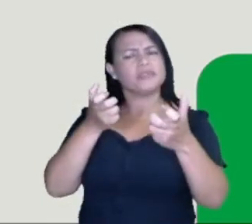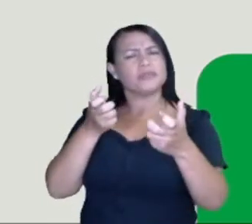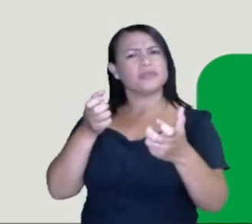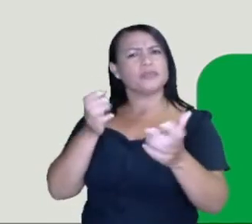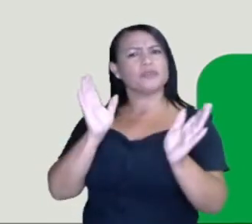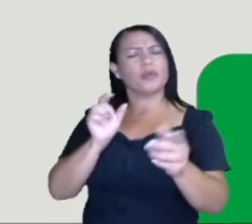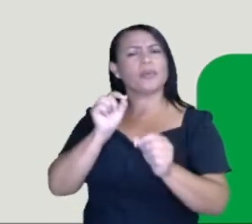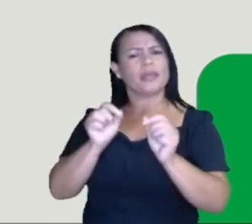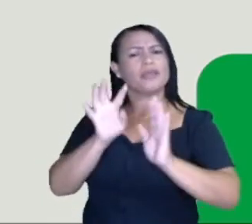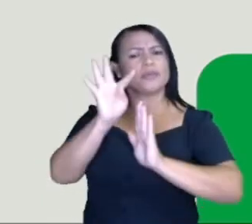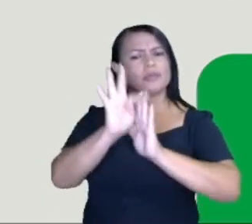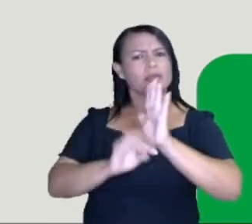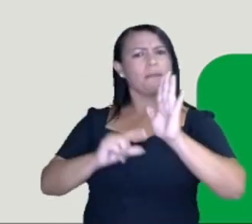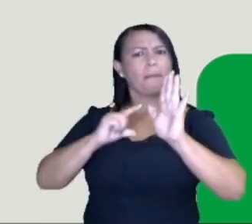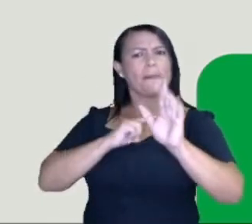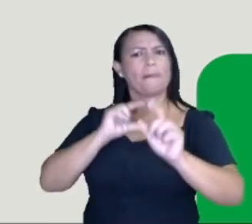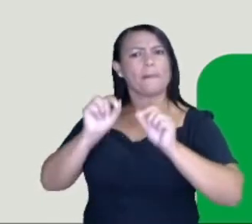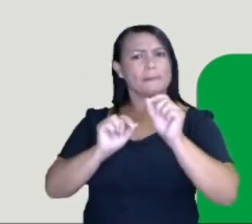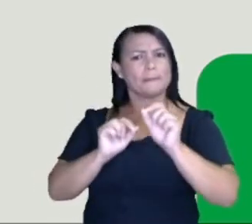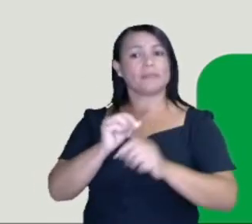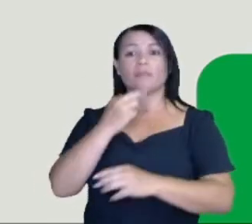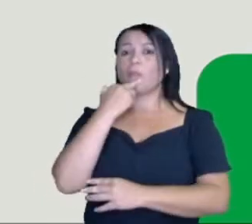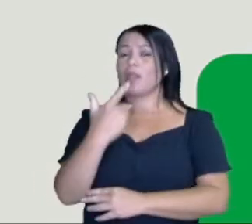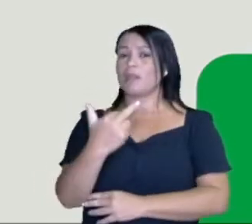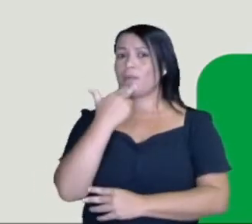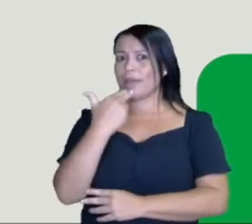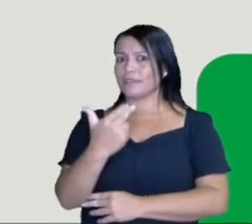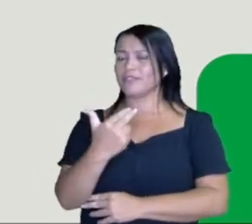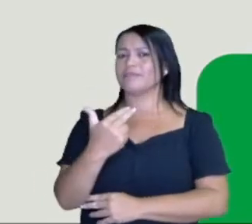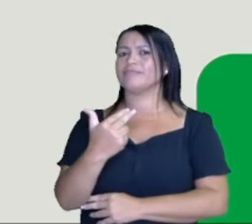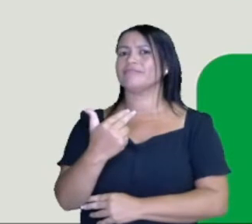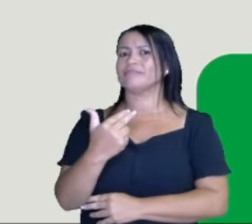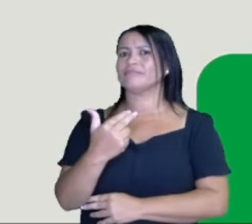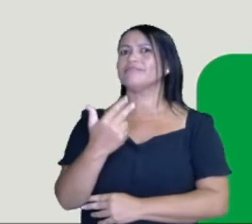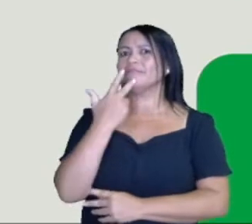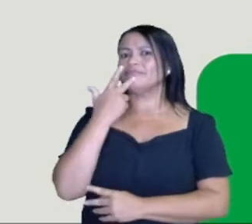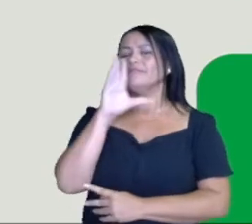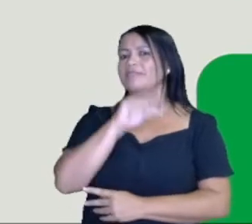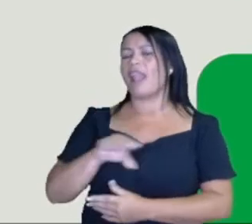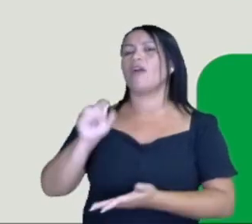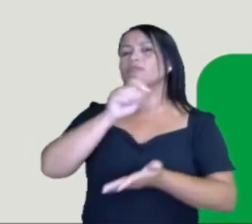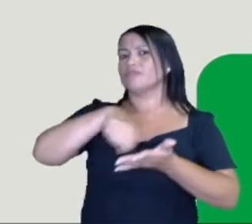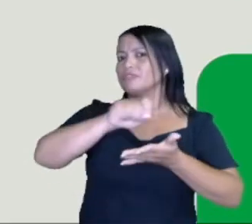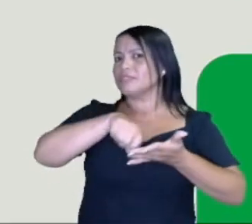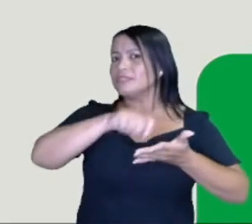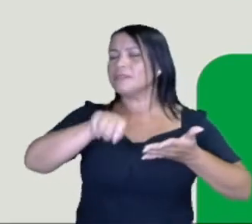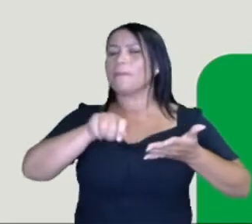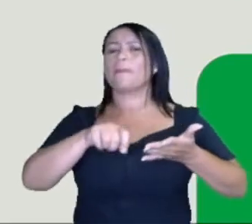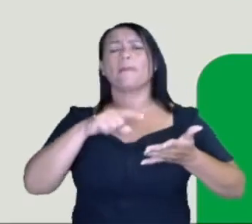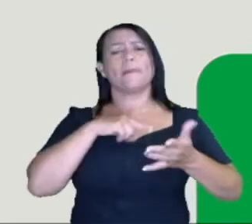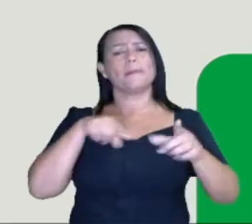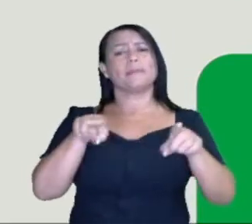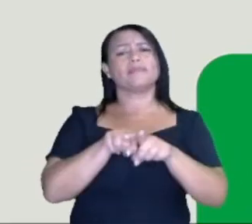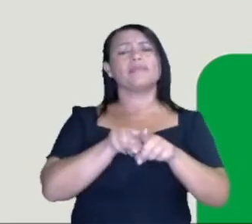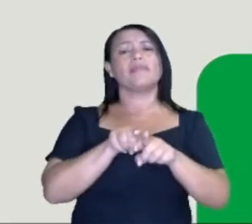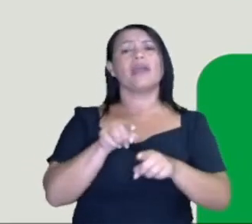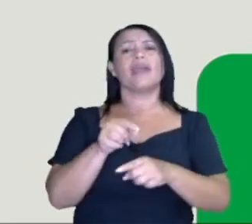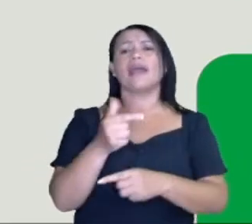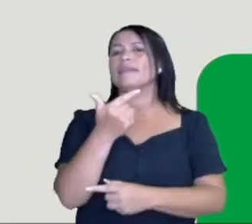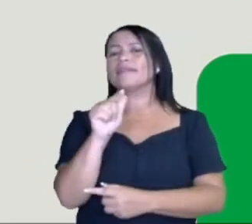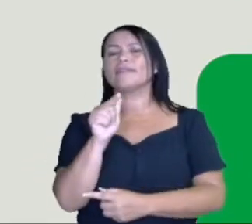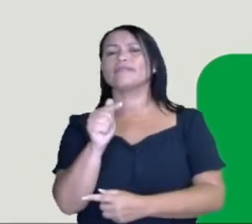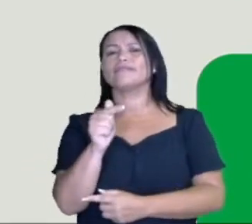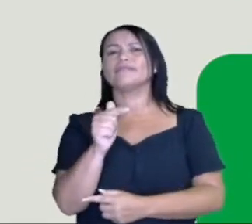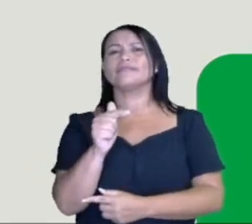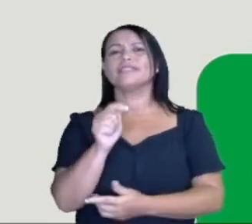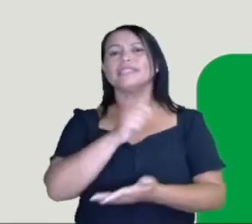esse texto ele é composto por linguagem verbal, que é a linguagem escrita, certo? E a linguagem não verbal,